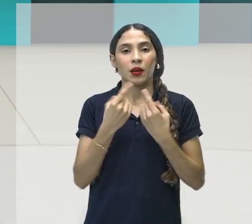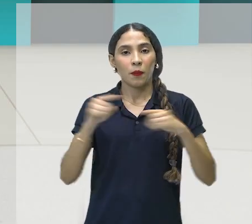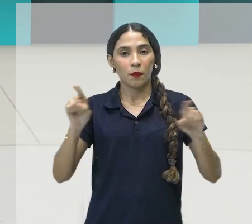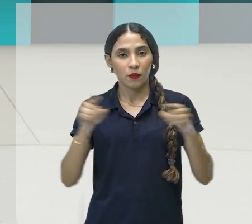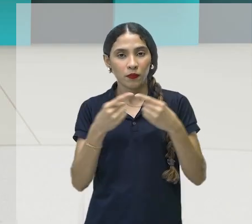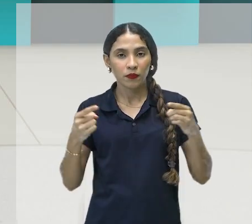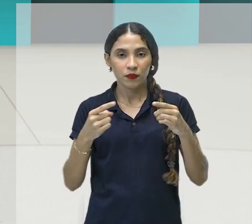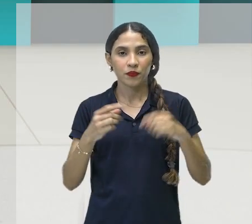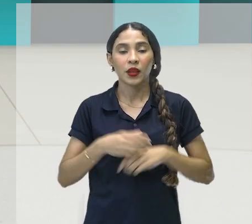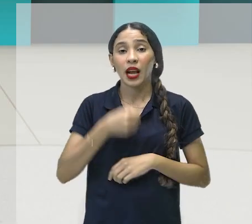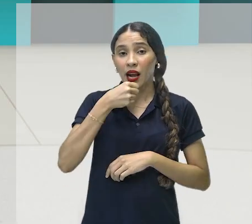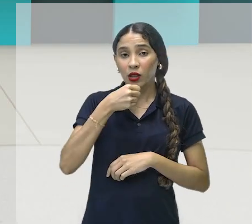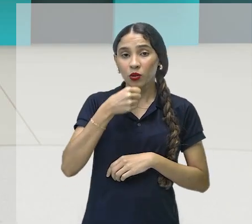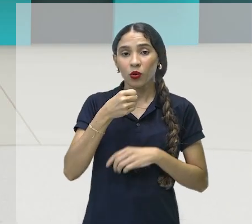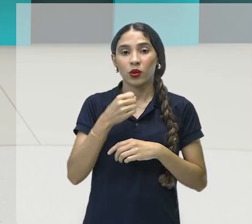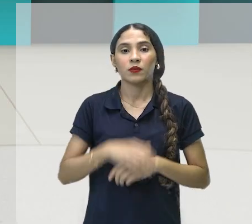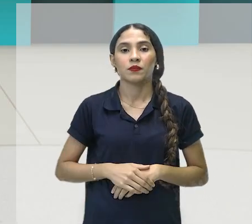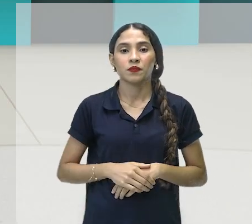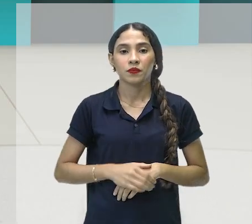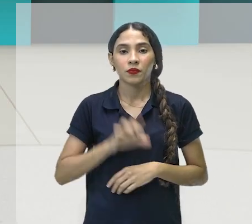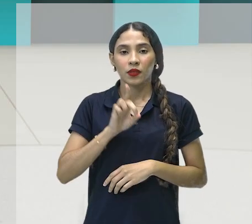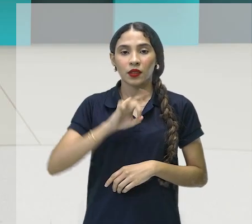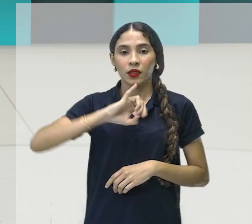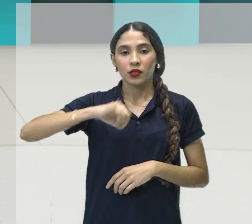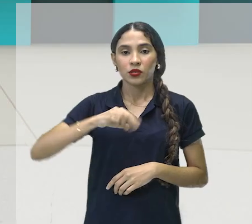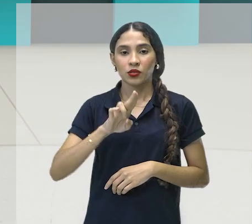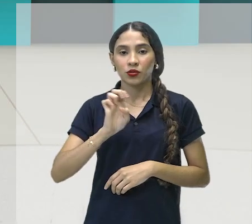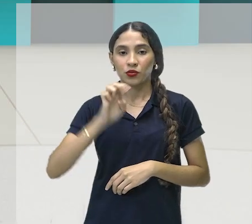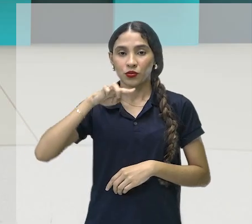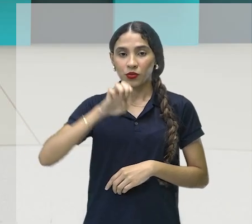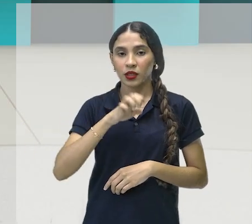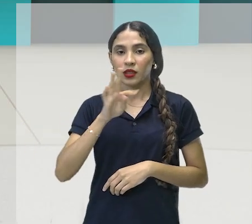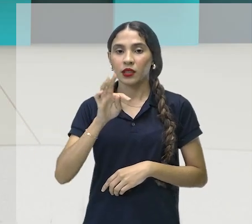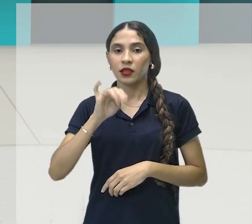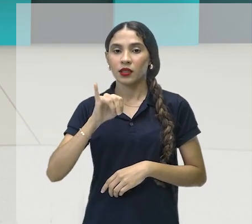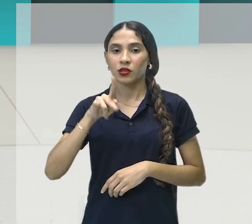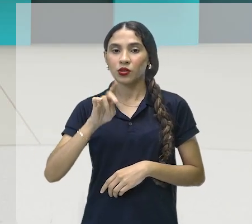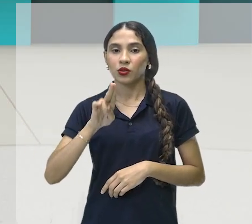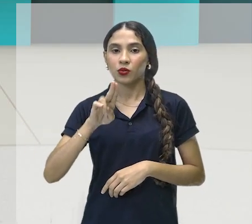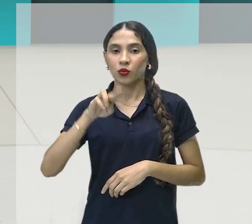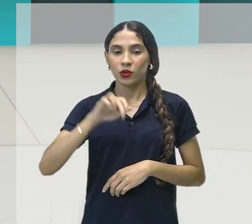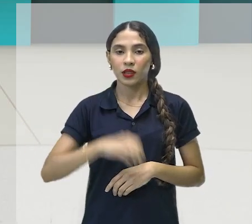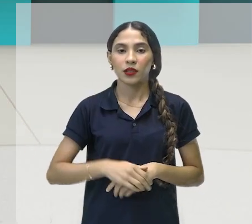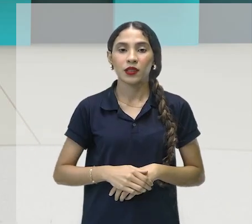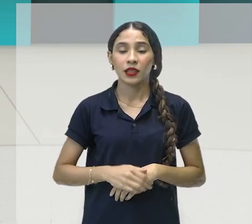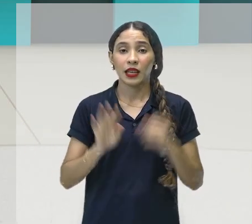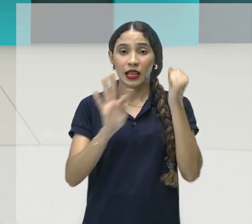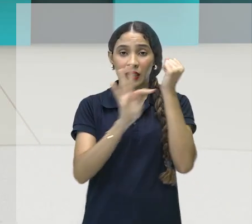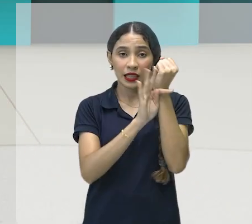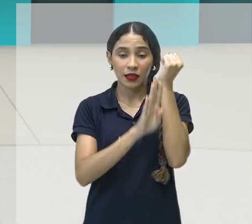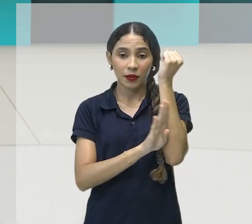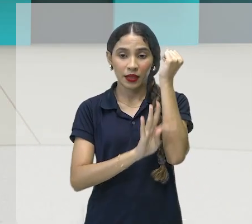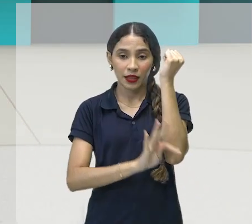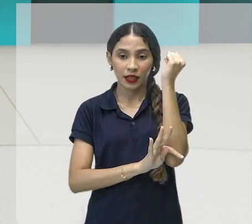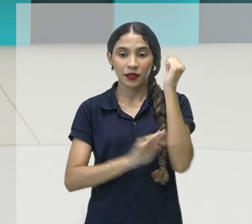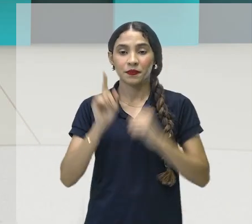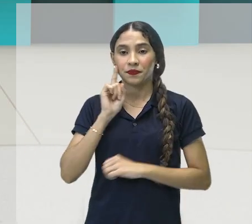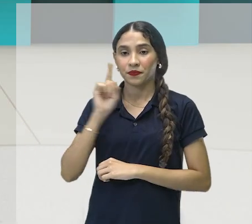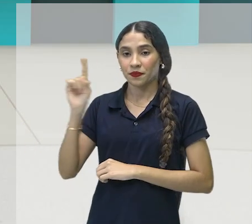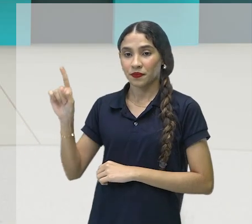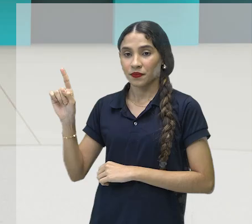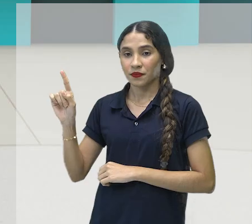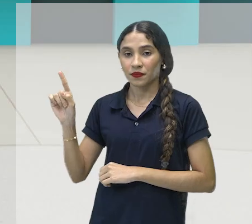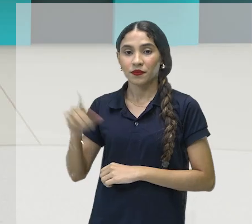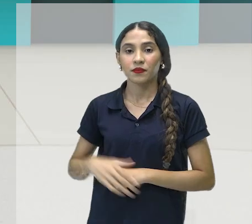cantora indígena, Chuena Ticuna, que ela é de Tabatinga. Então, vocês estão vendo a imagem